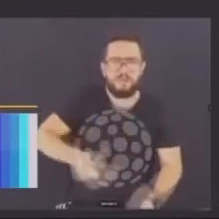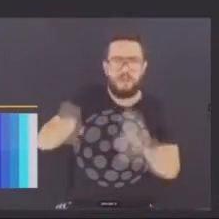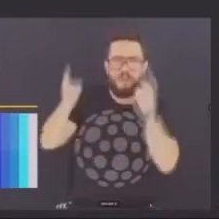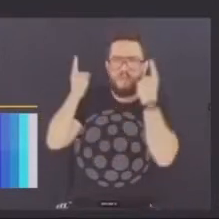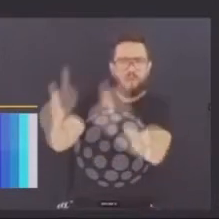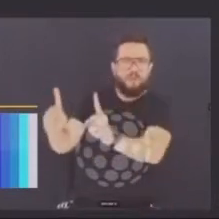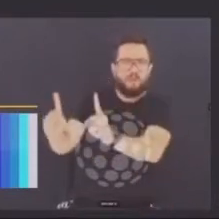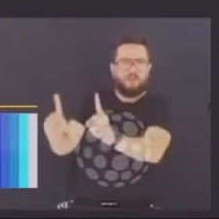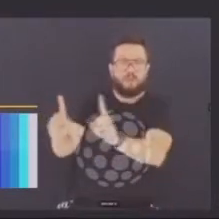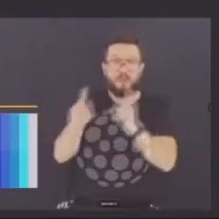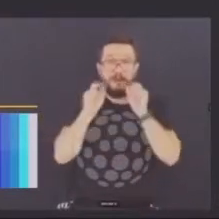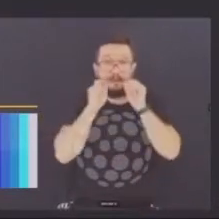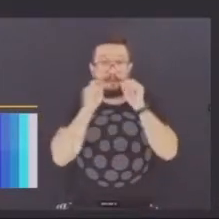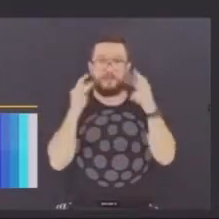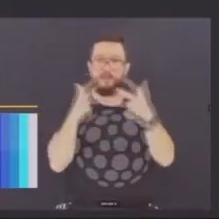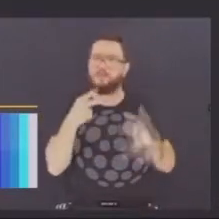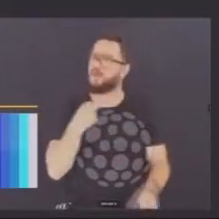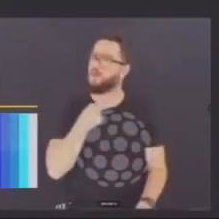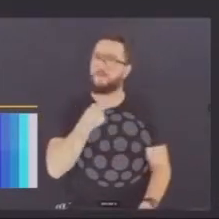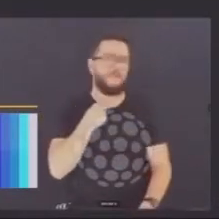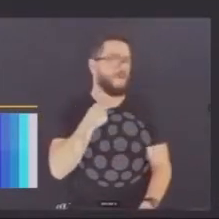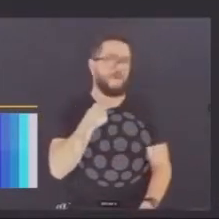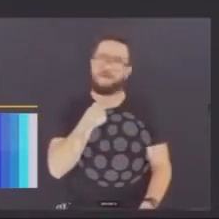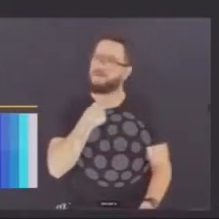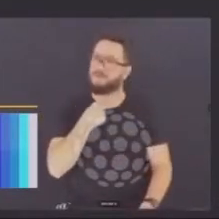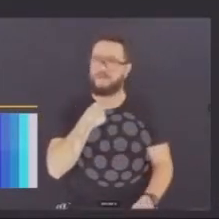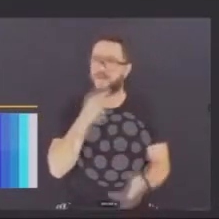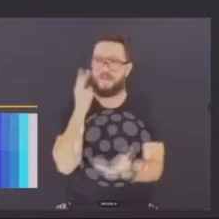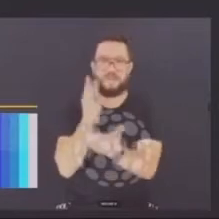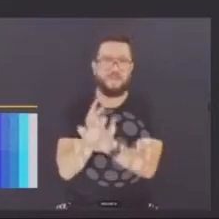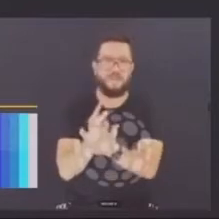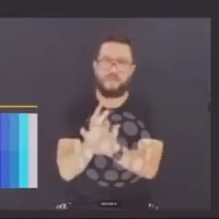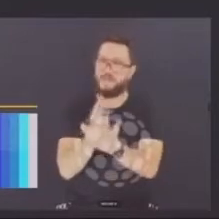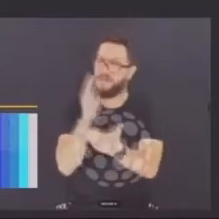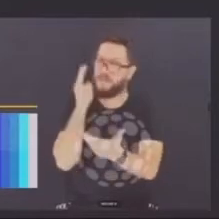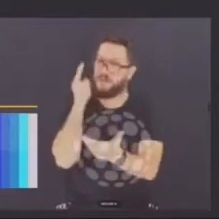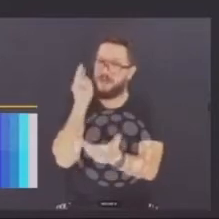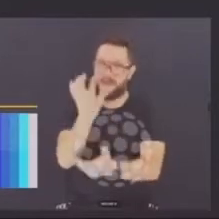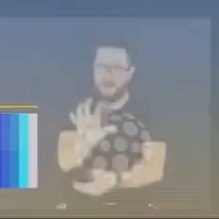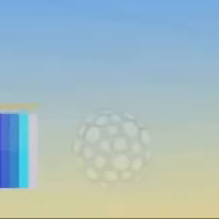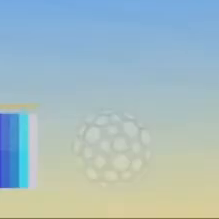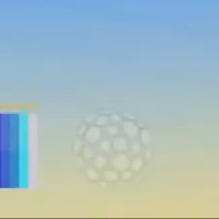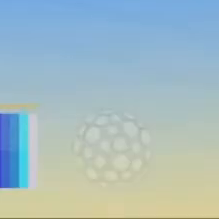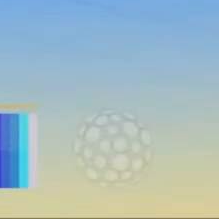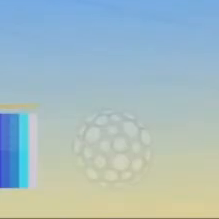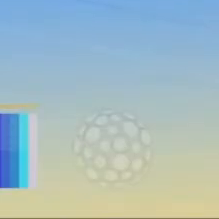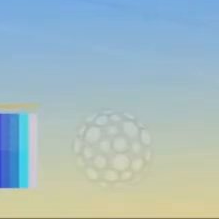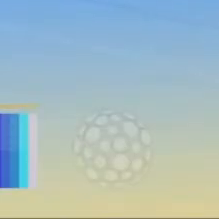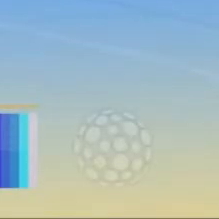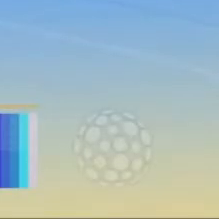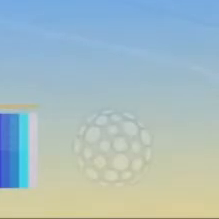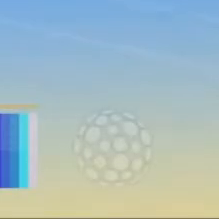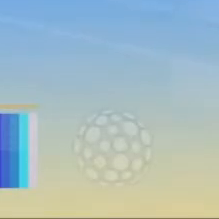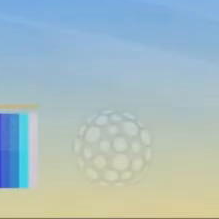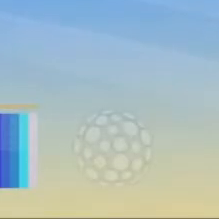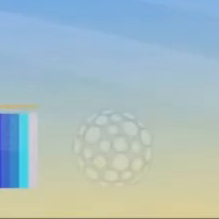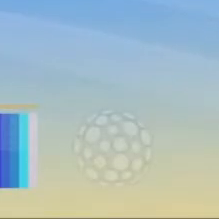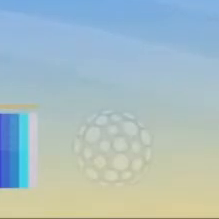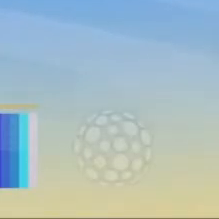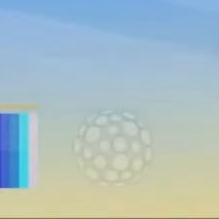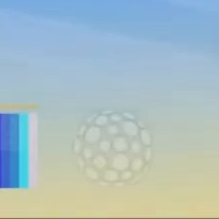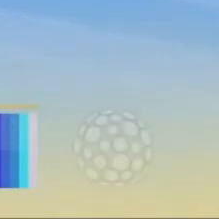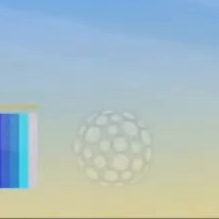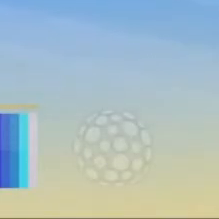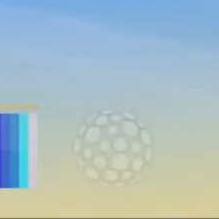poderá aceitar esse tipo de postura e providências serão tomadas. Estes vídeos gravados durante a